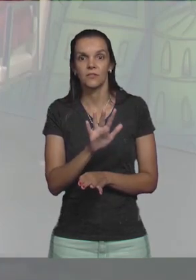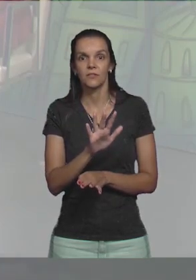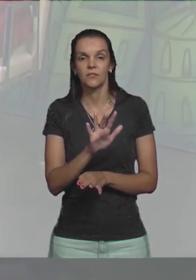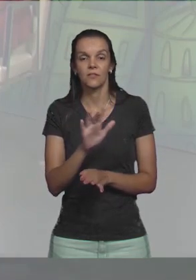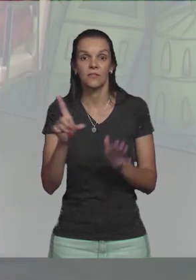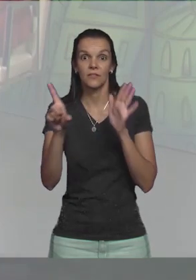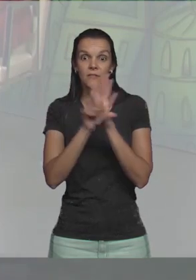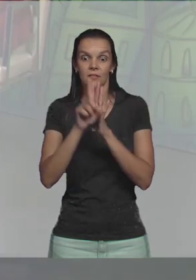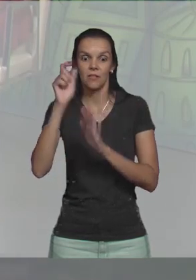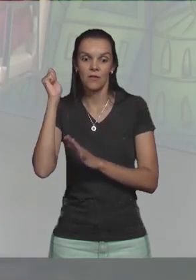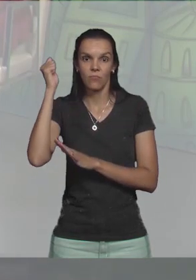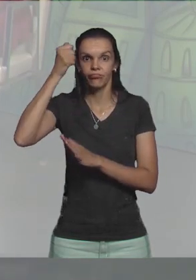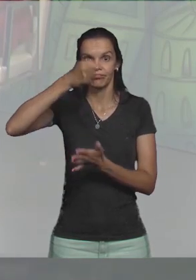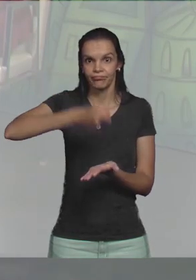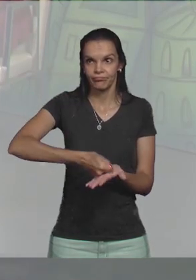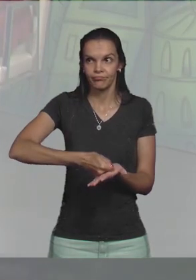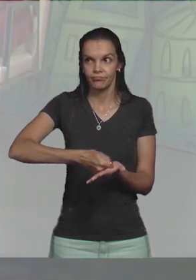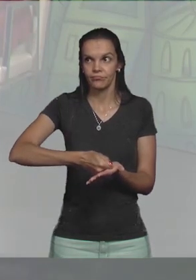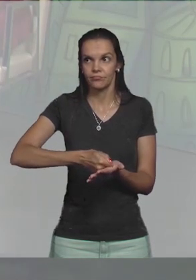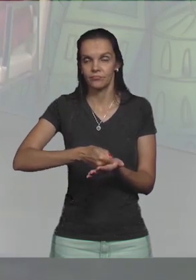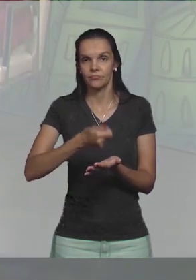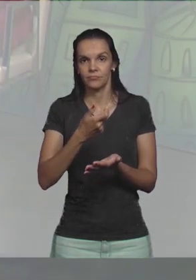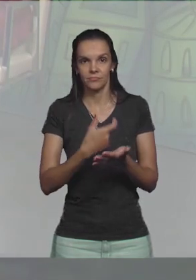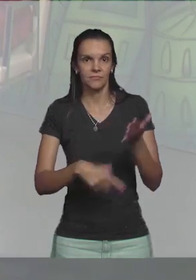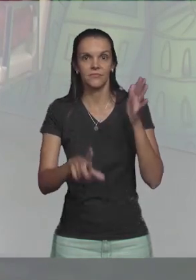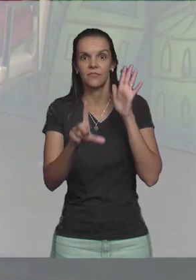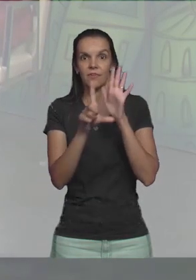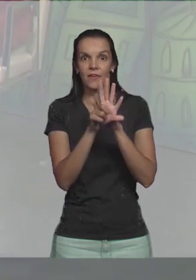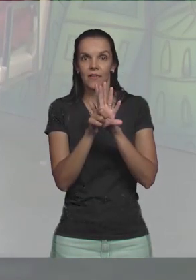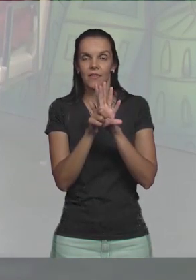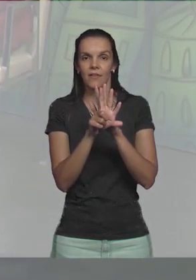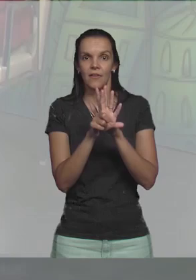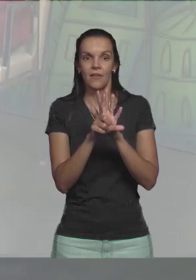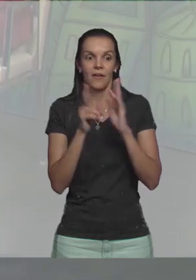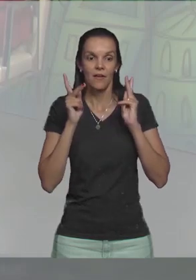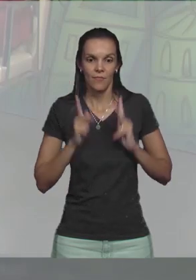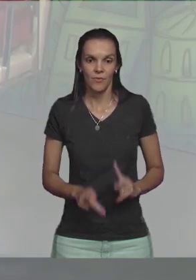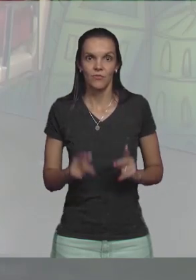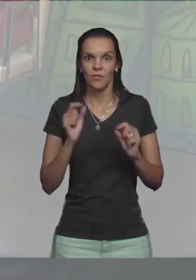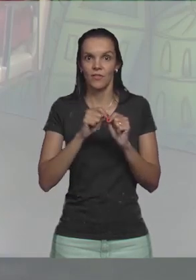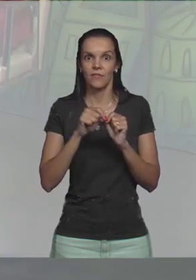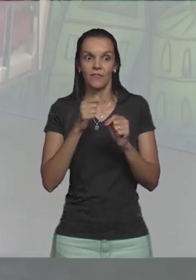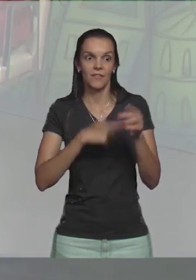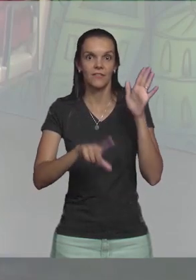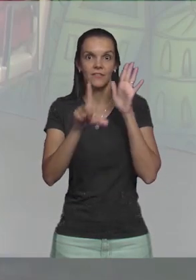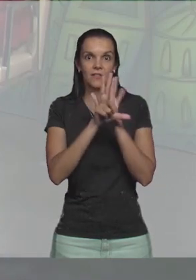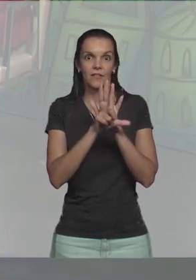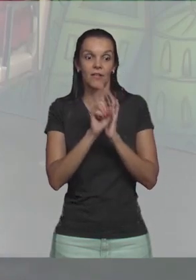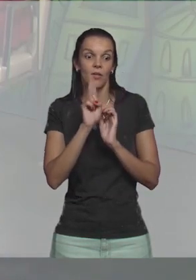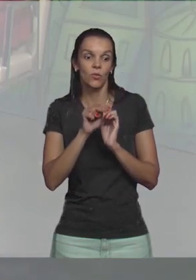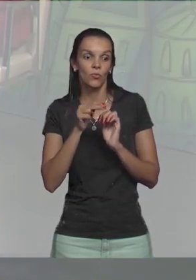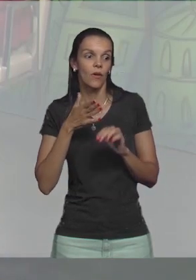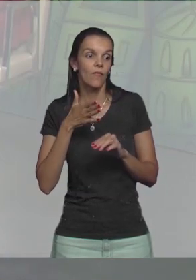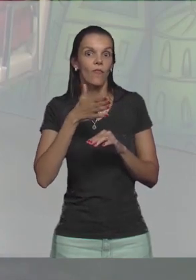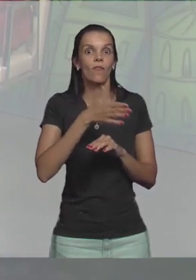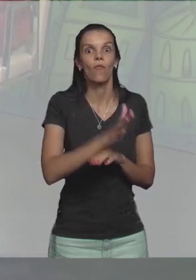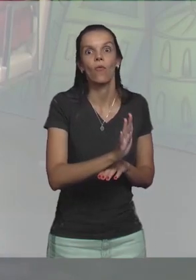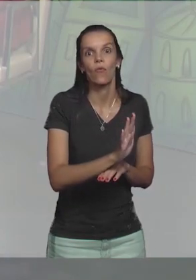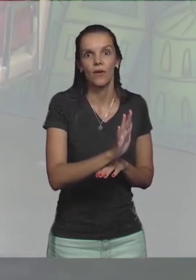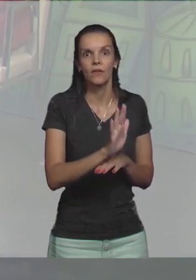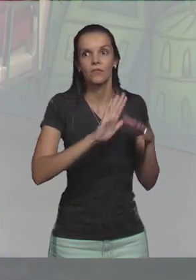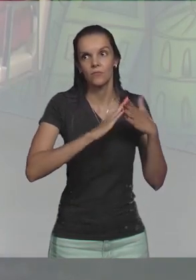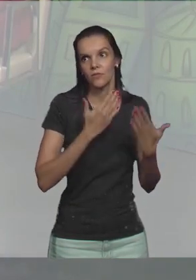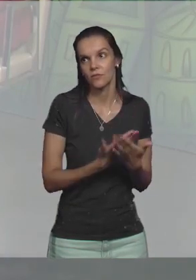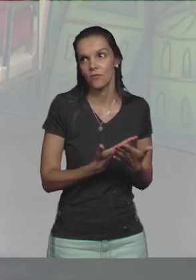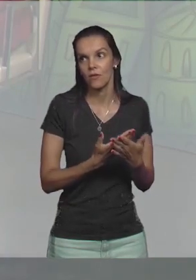feitas de cima para baixo, né? Às vezes a pessoa que fez a lei nunca pisou dentro de uma sala de aula, não faz a mínima ideia do que acontece dentro de uma escola. E aí ela cria